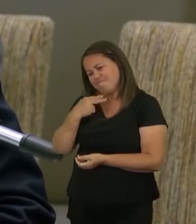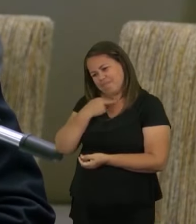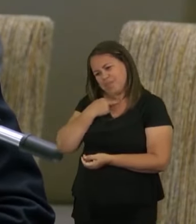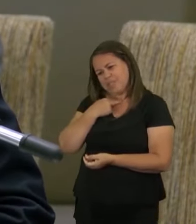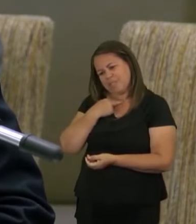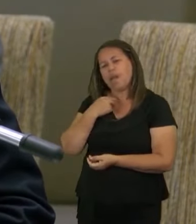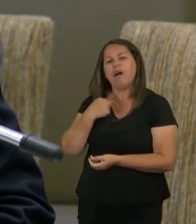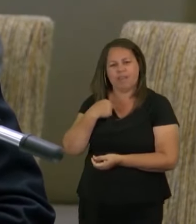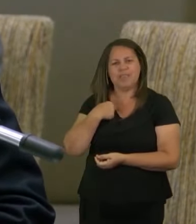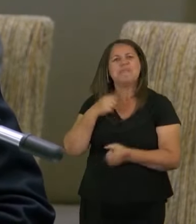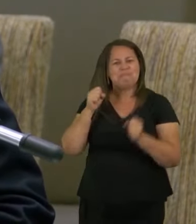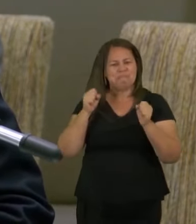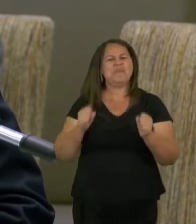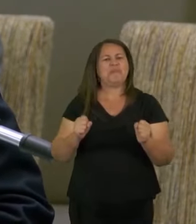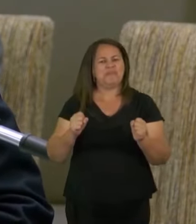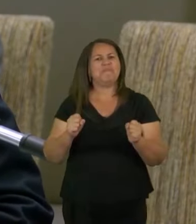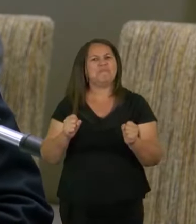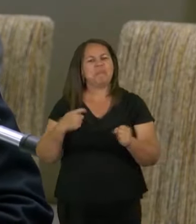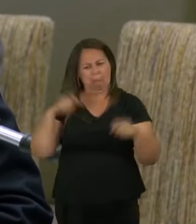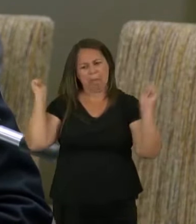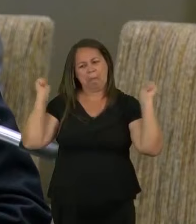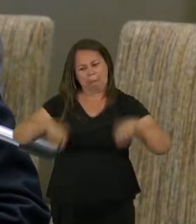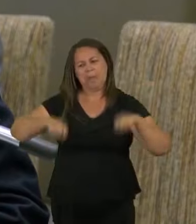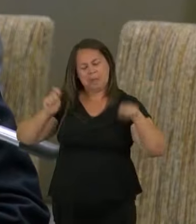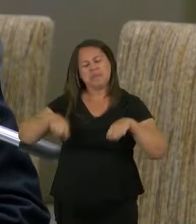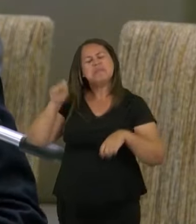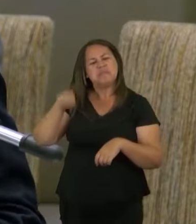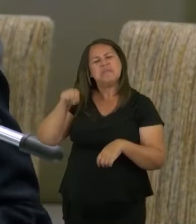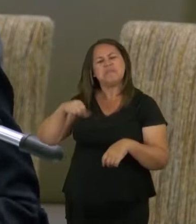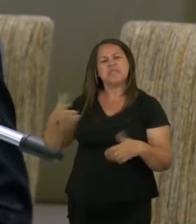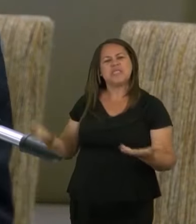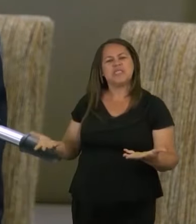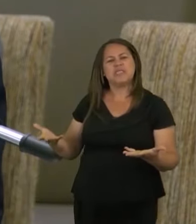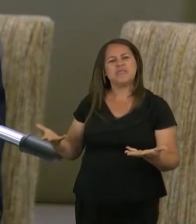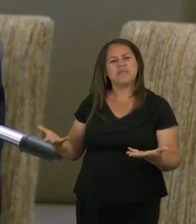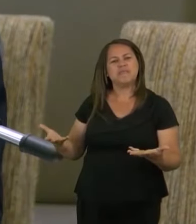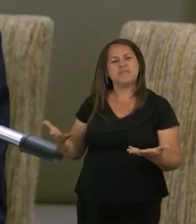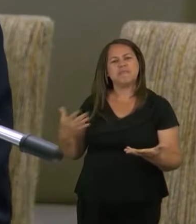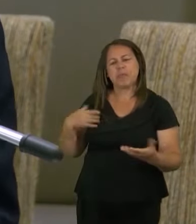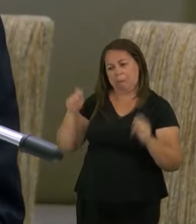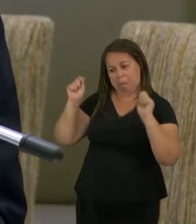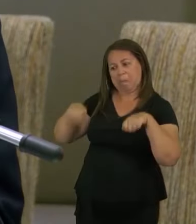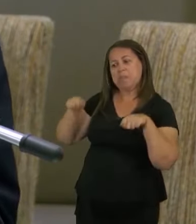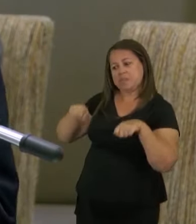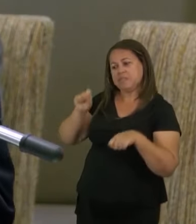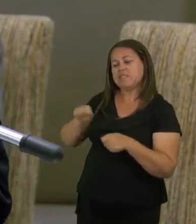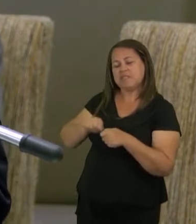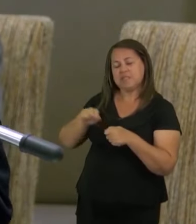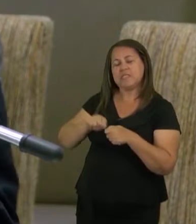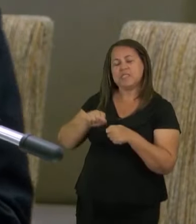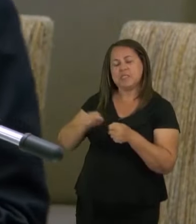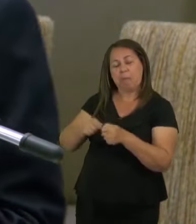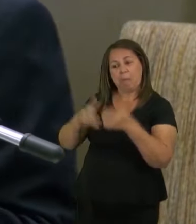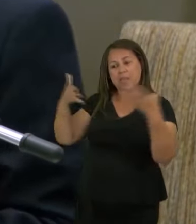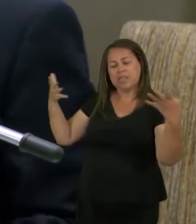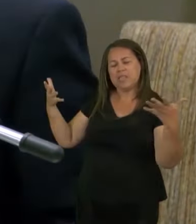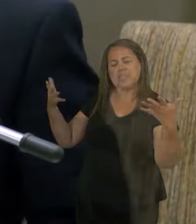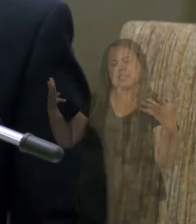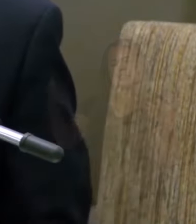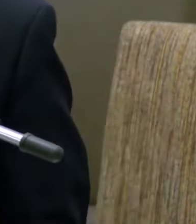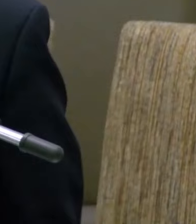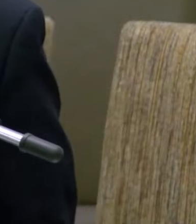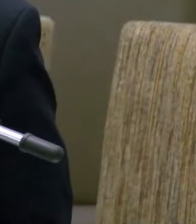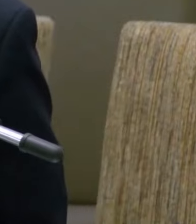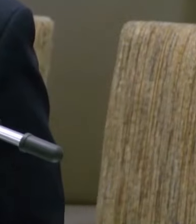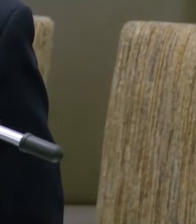posso. Eu posso. Eu posso fazer. Aquela mulher entende